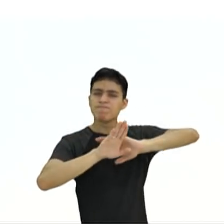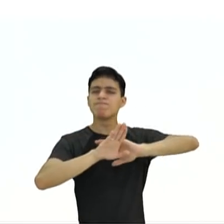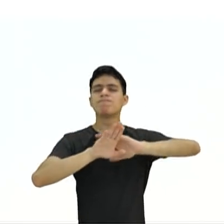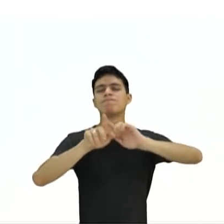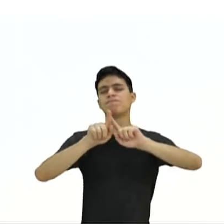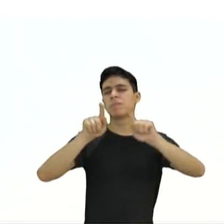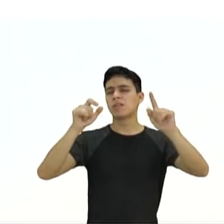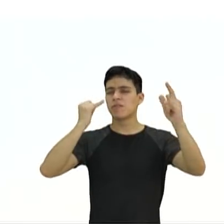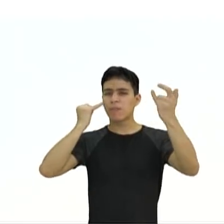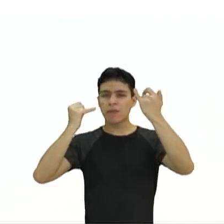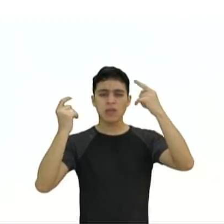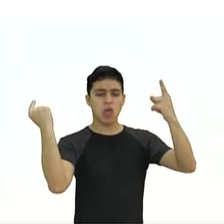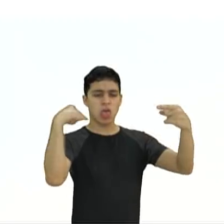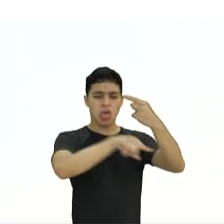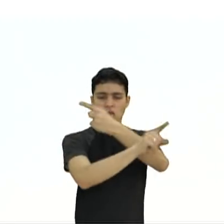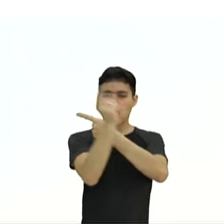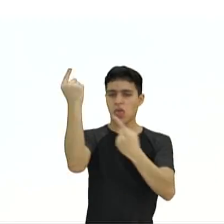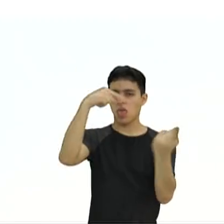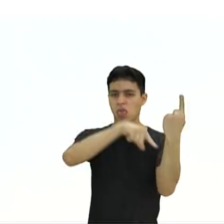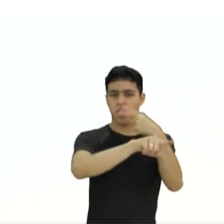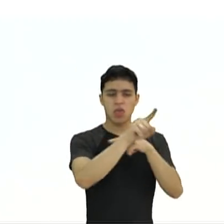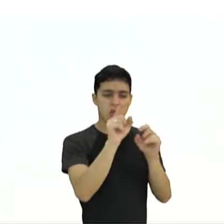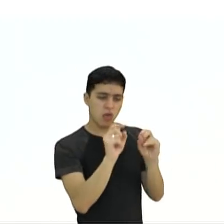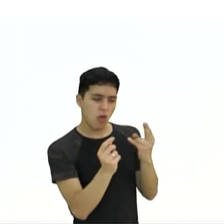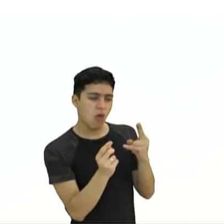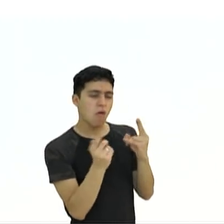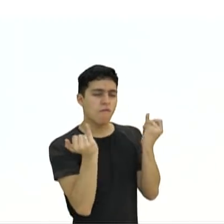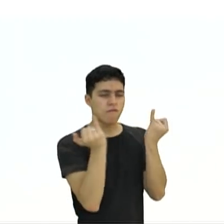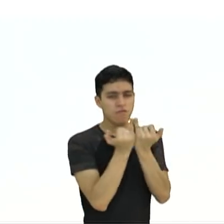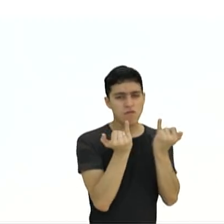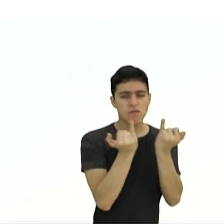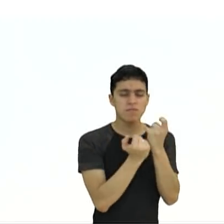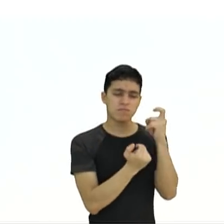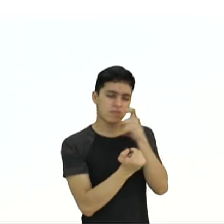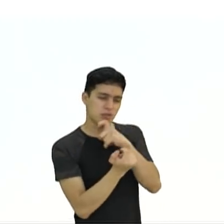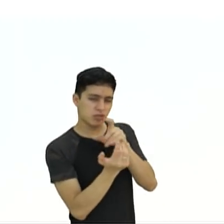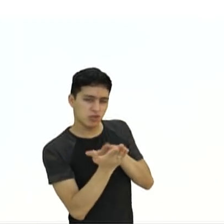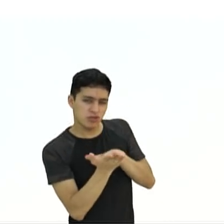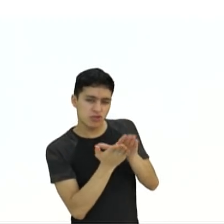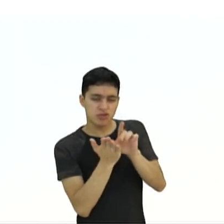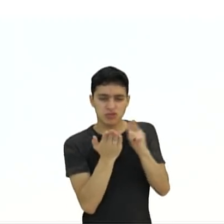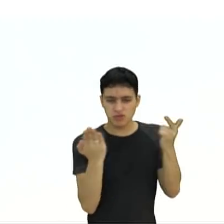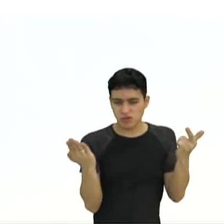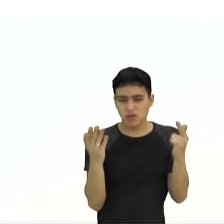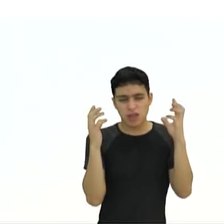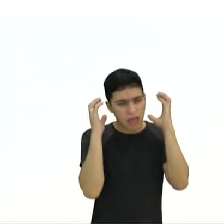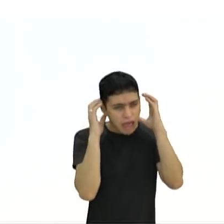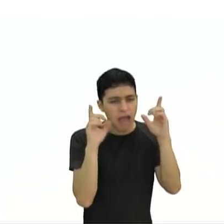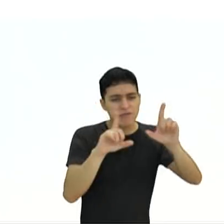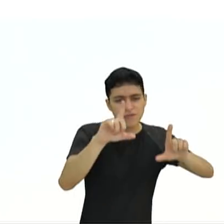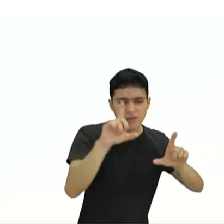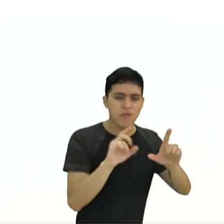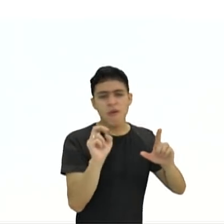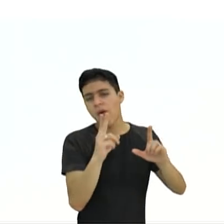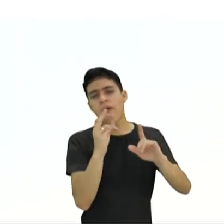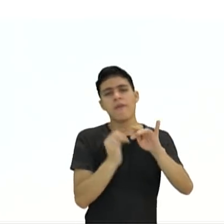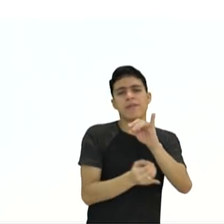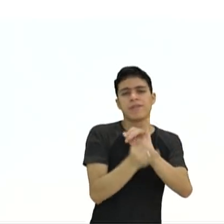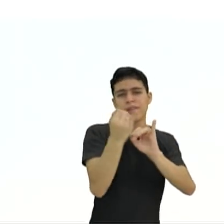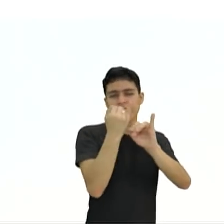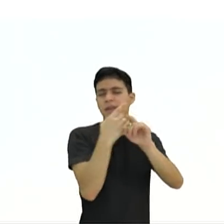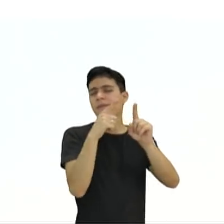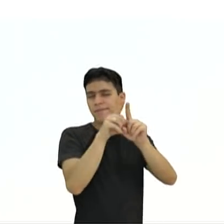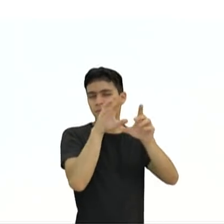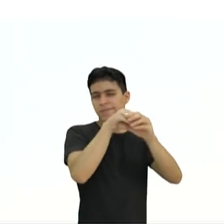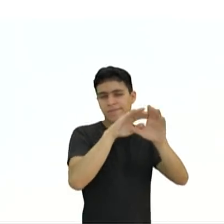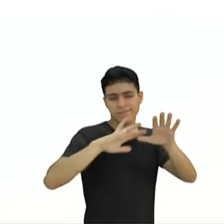desinformação ou boatos via jornal impresso, televisão, rádio ou ainda online, como nas mídias